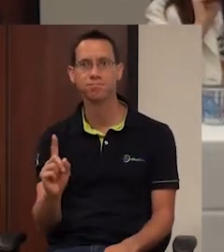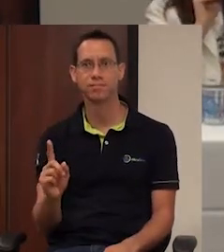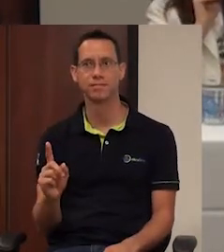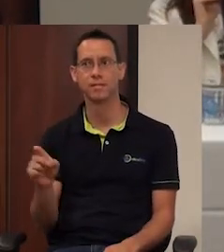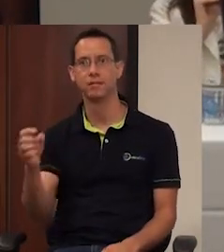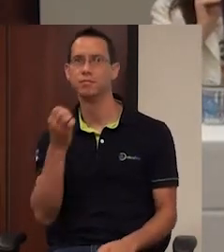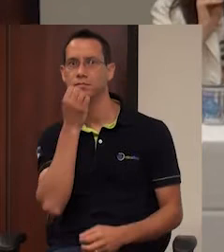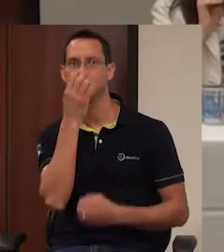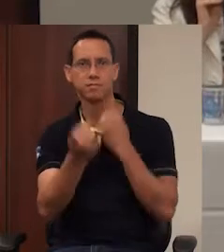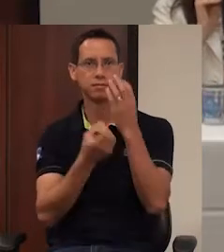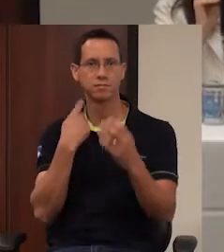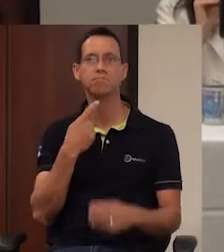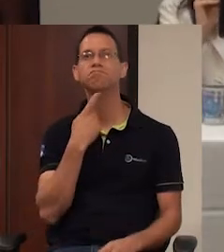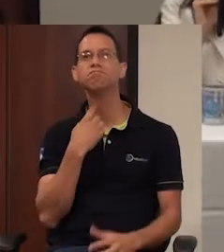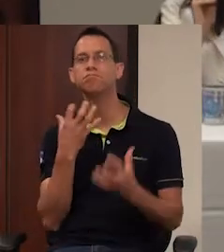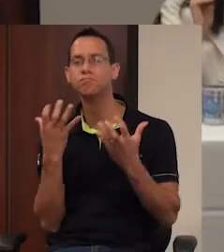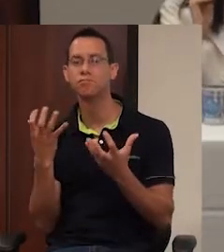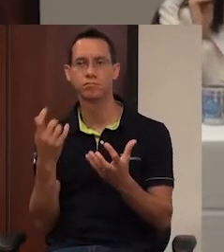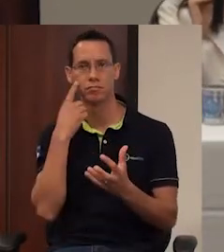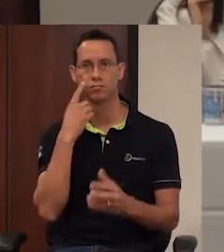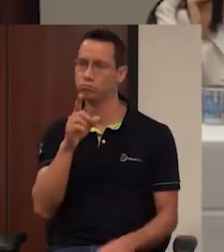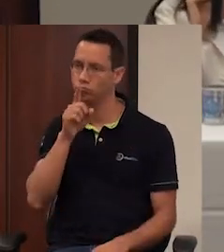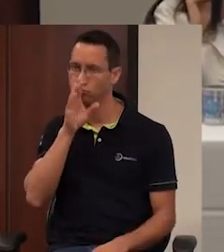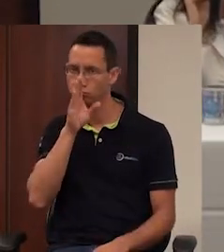se expresse e manifeste aquilo que ela deseja, né, aquilo que ela